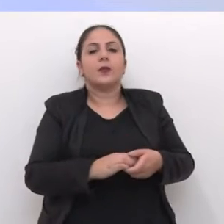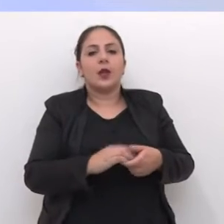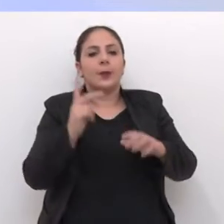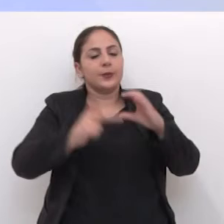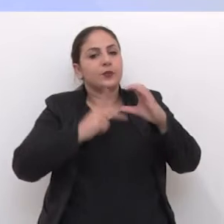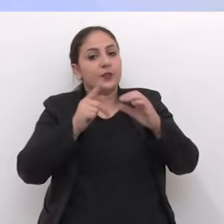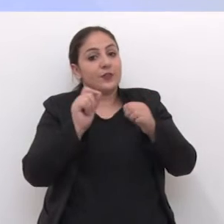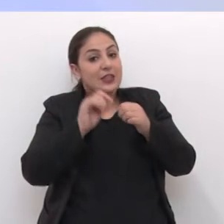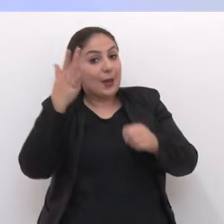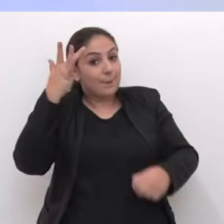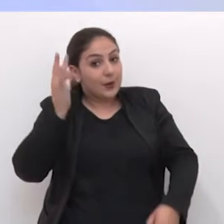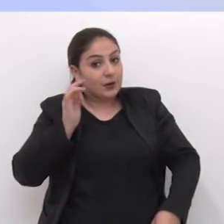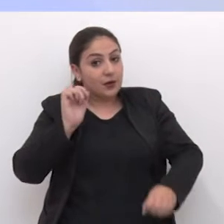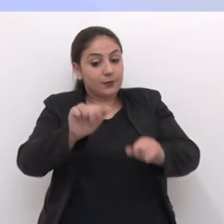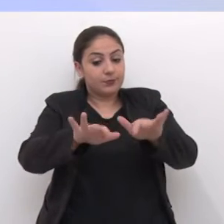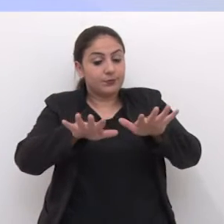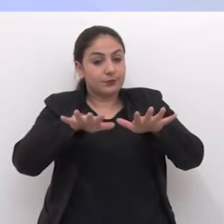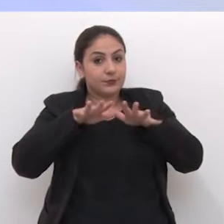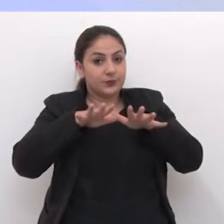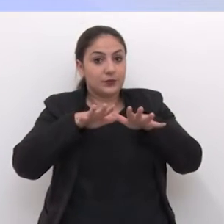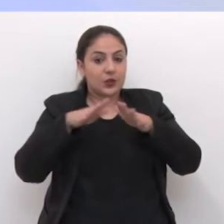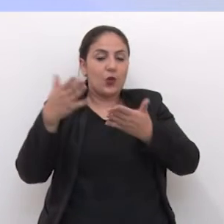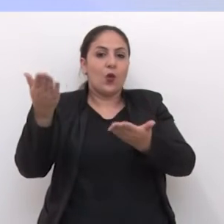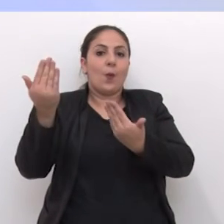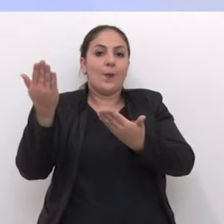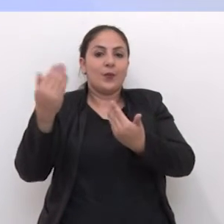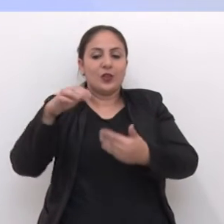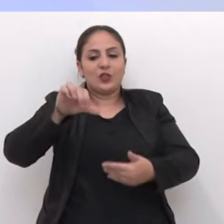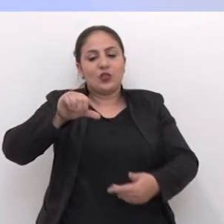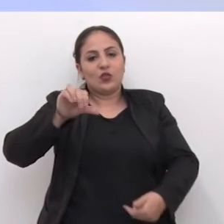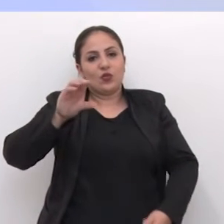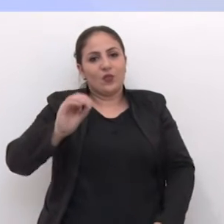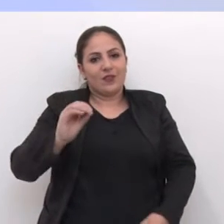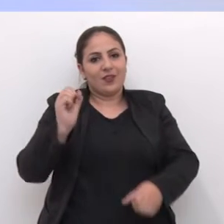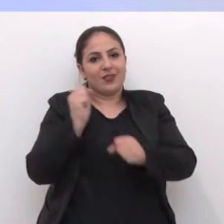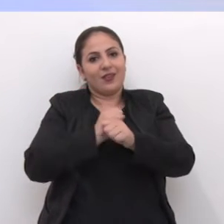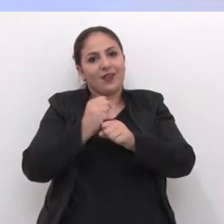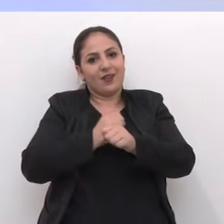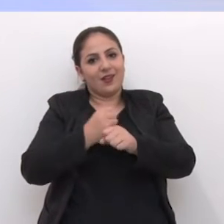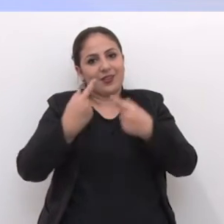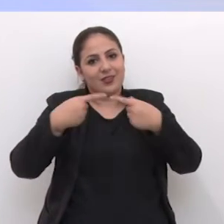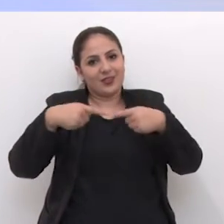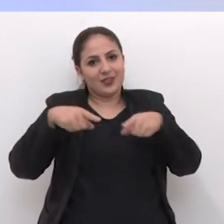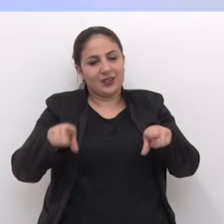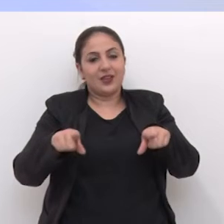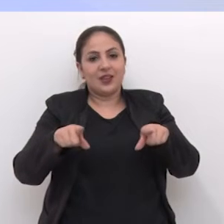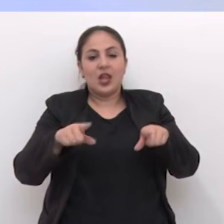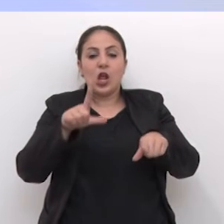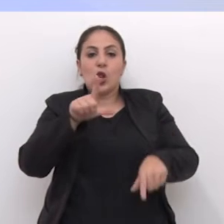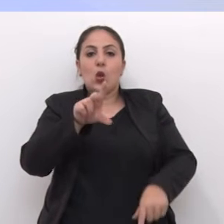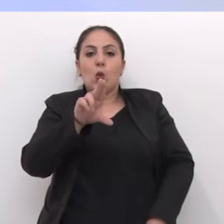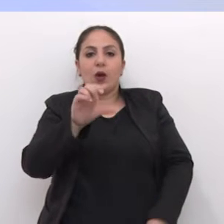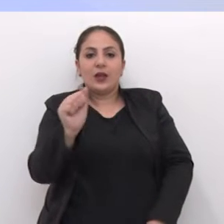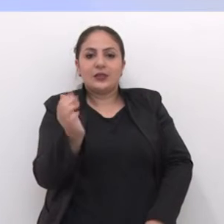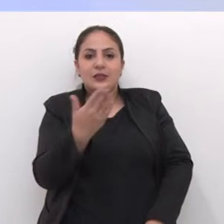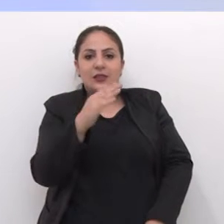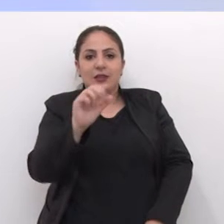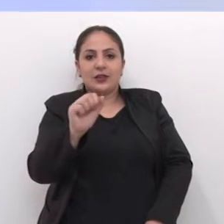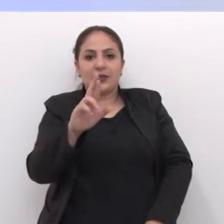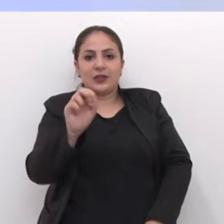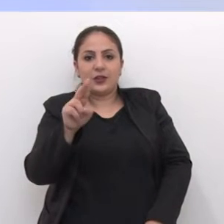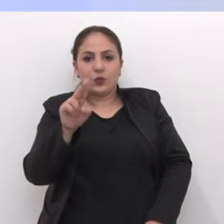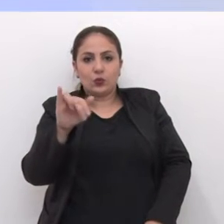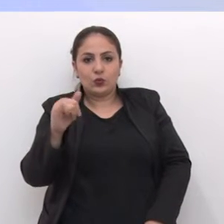A Câmara Municipal vai realizar amanhã uma sessão solene em homenagem aos 90 anos da Fundação Beneficente